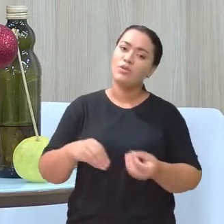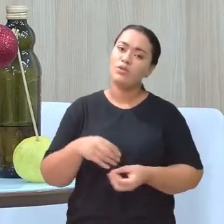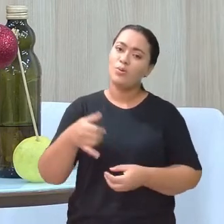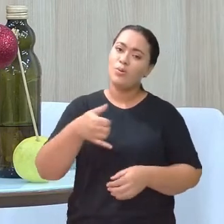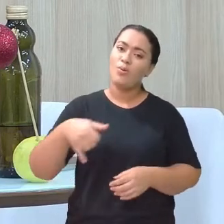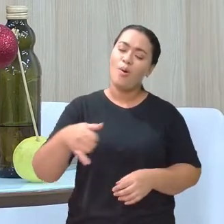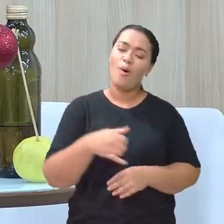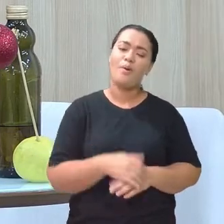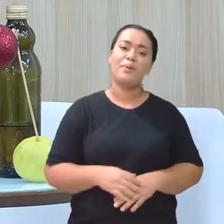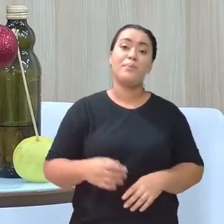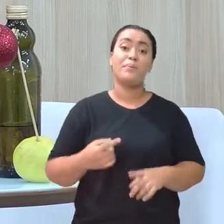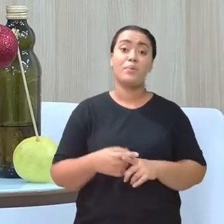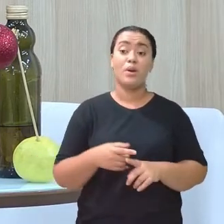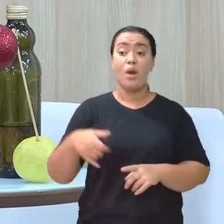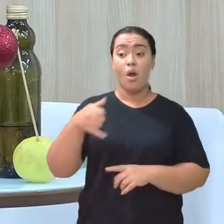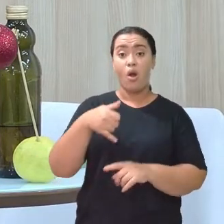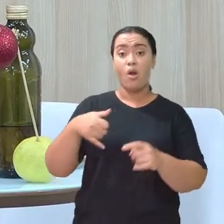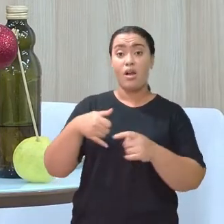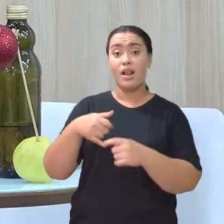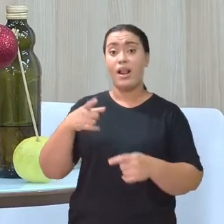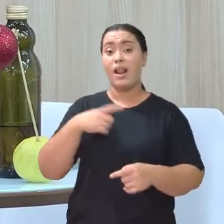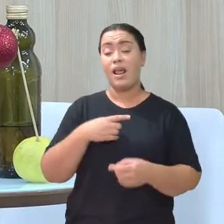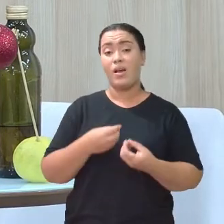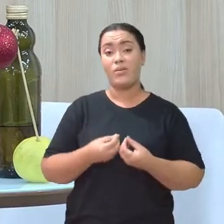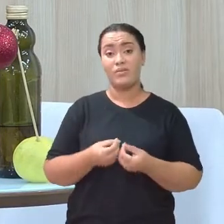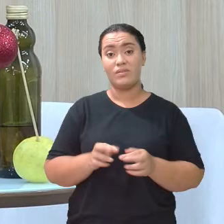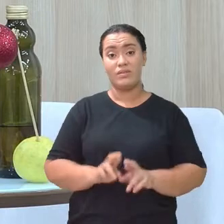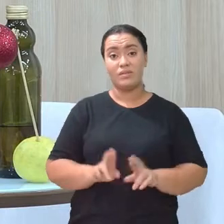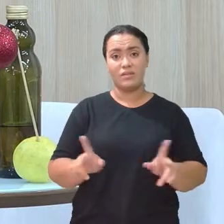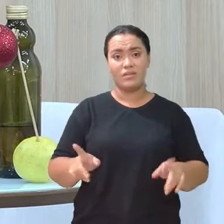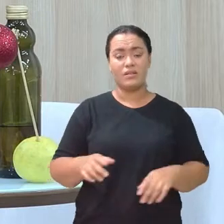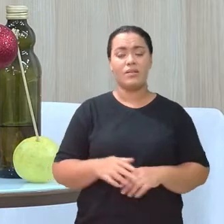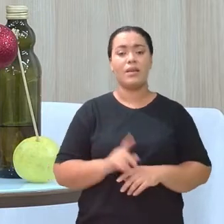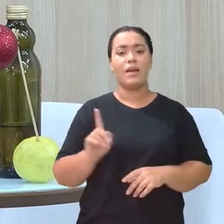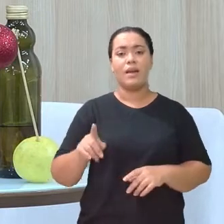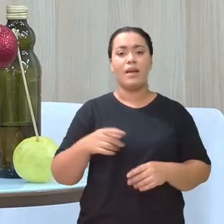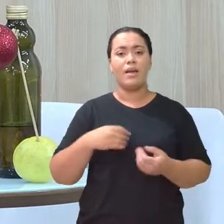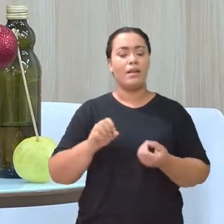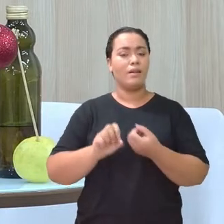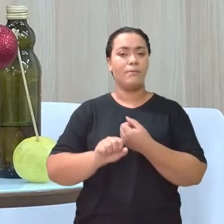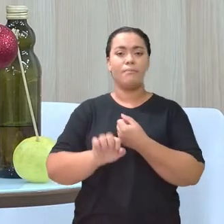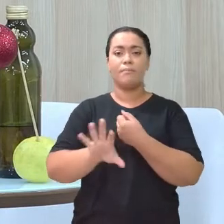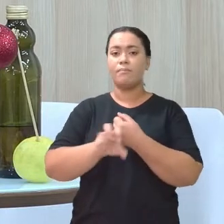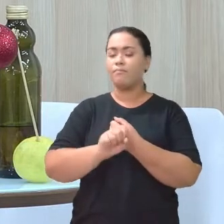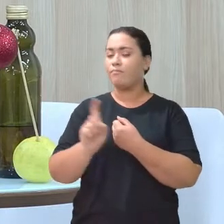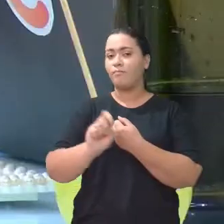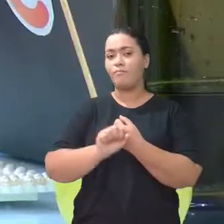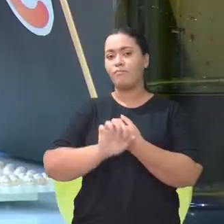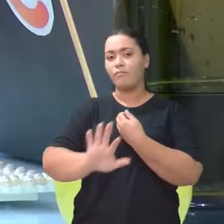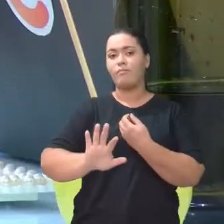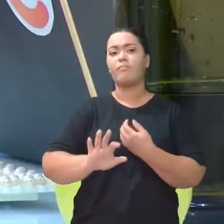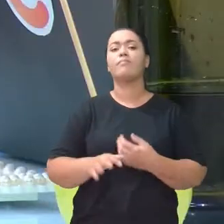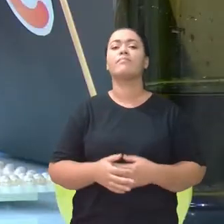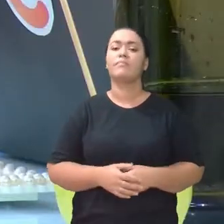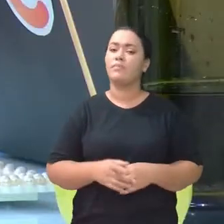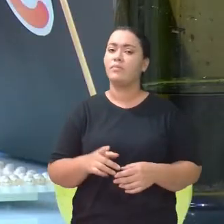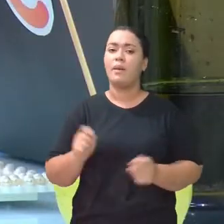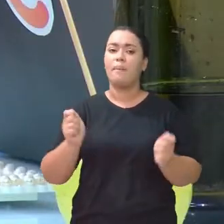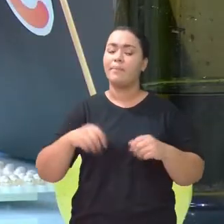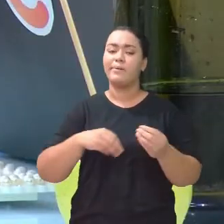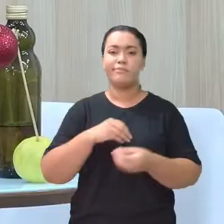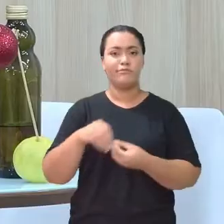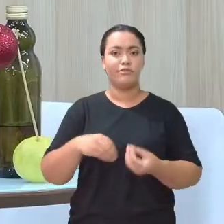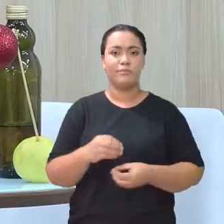Olha que poder. Porque também o óleo, ele tem a consistência dele, ele é apolar. A gente viu que ele não consegue ter essa interação.